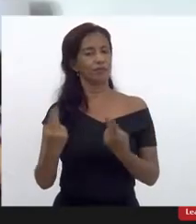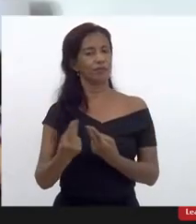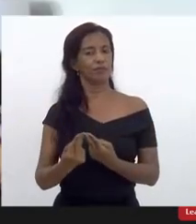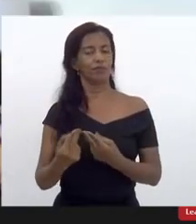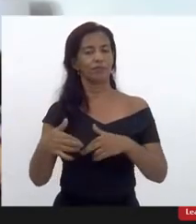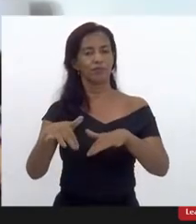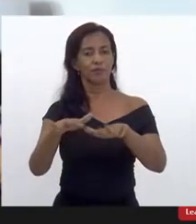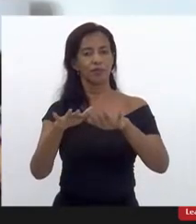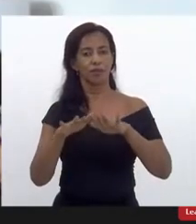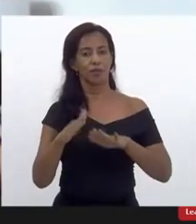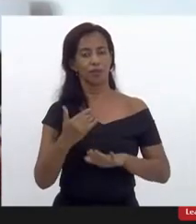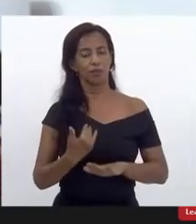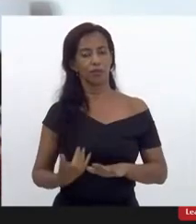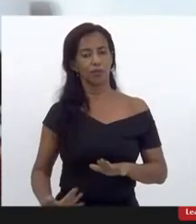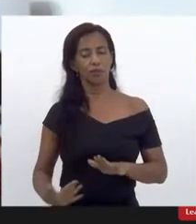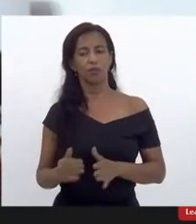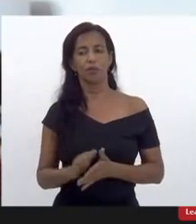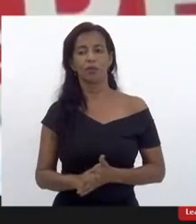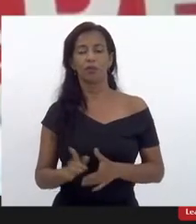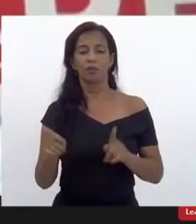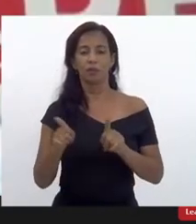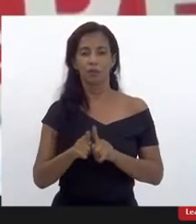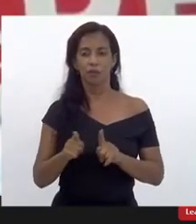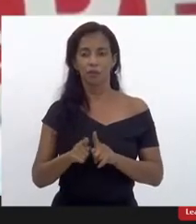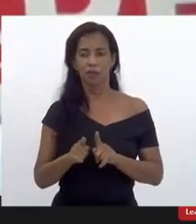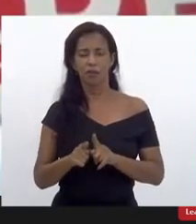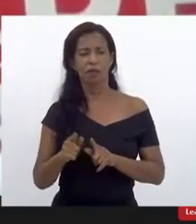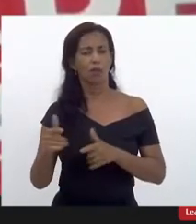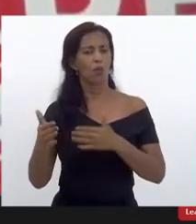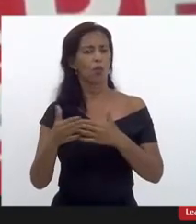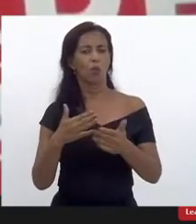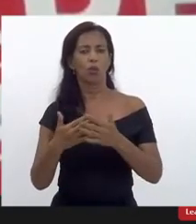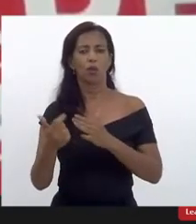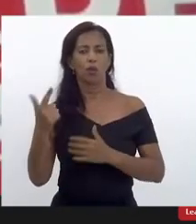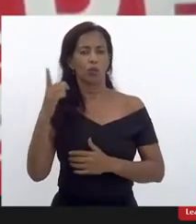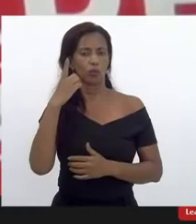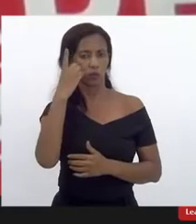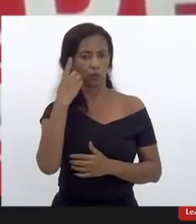essa audiência, por extensão, qualquer outro deputado que esteja presente.